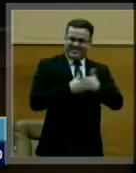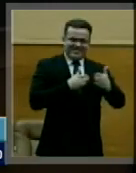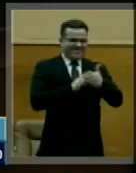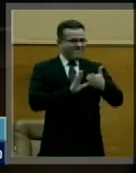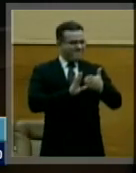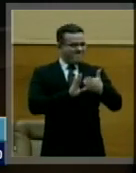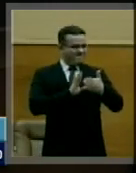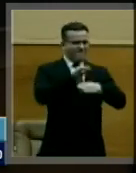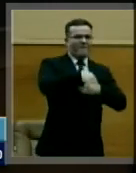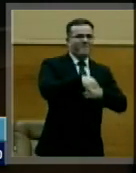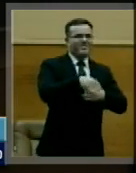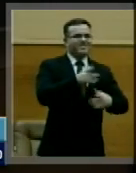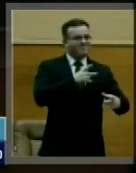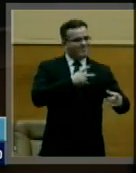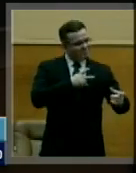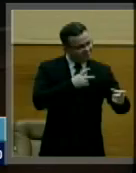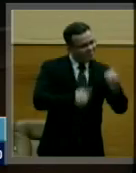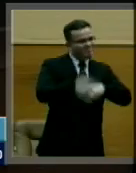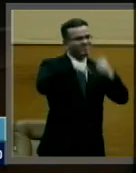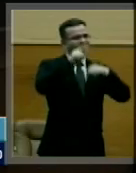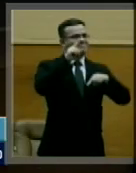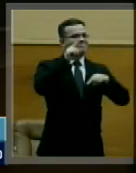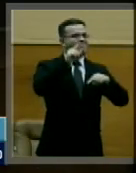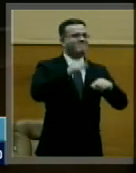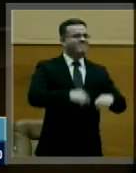vivo, né?